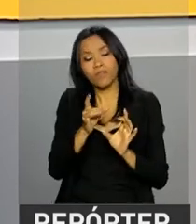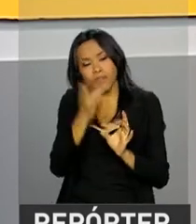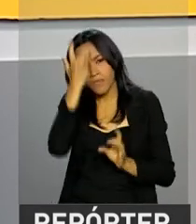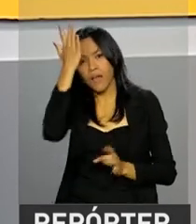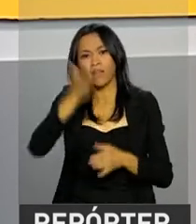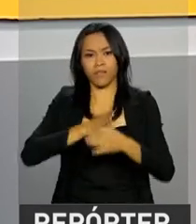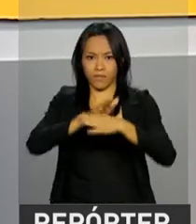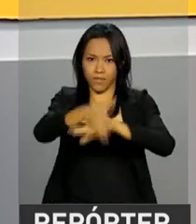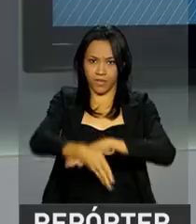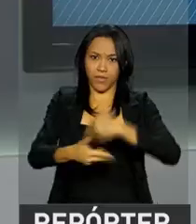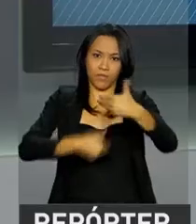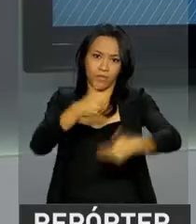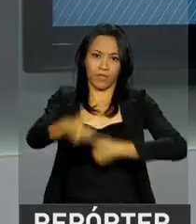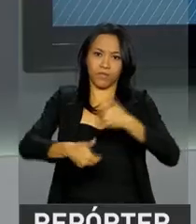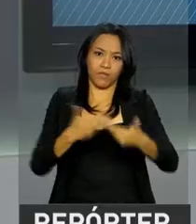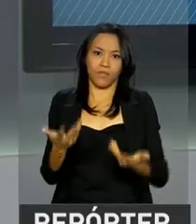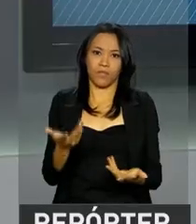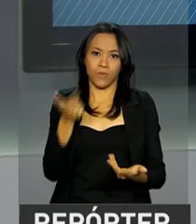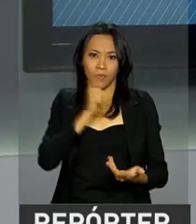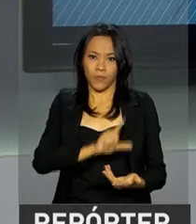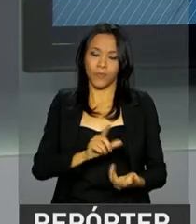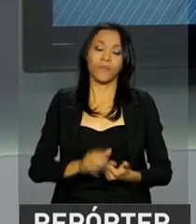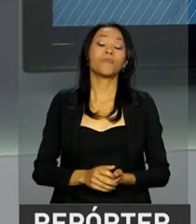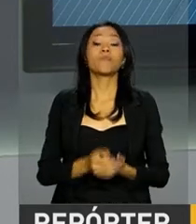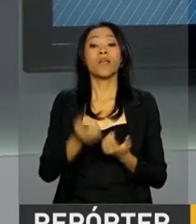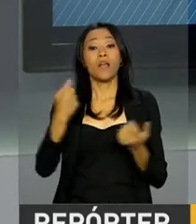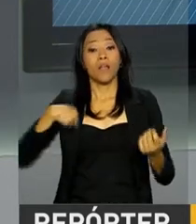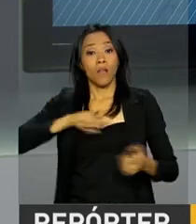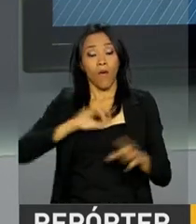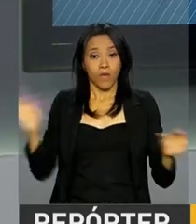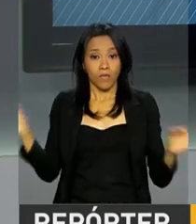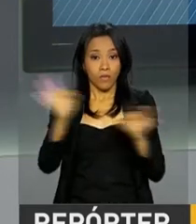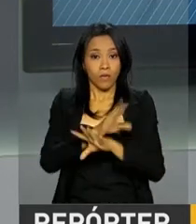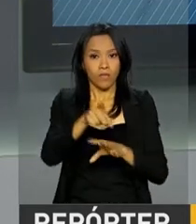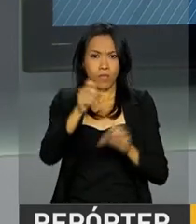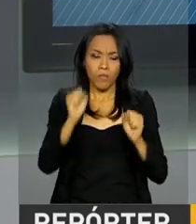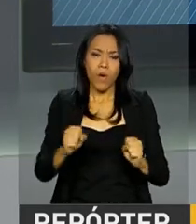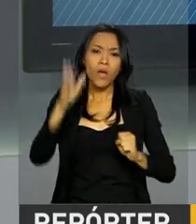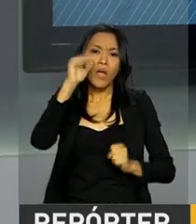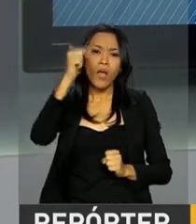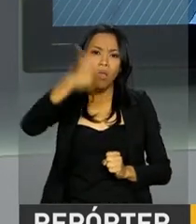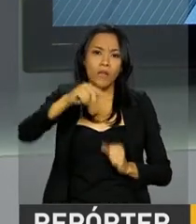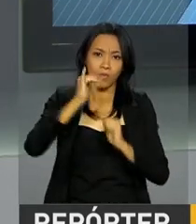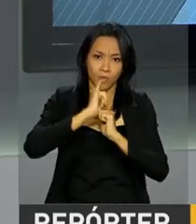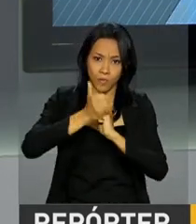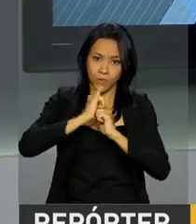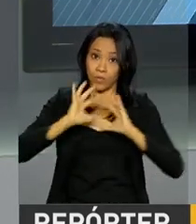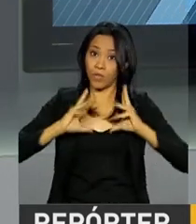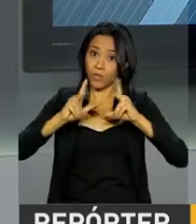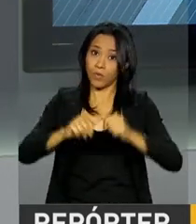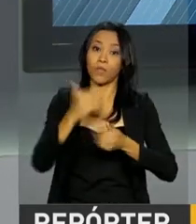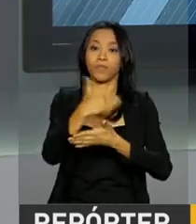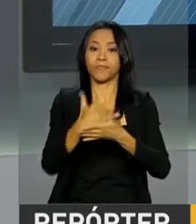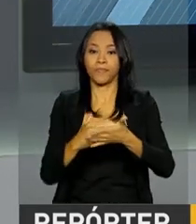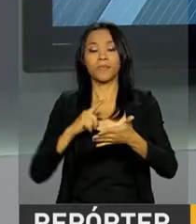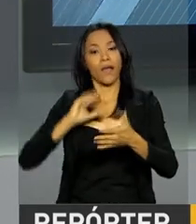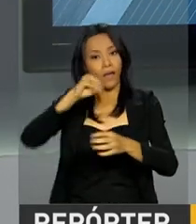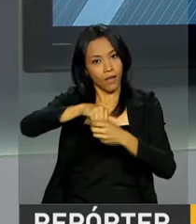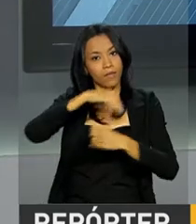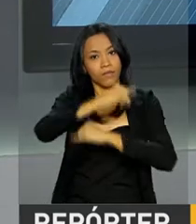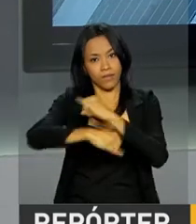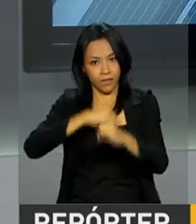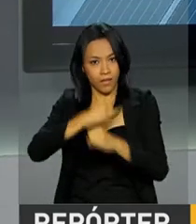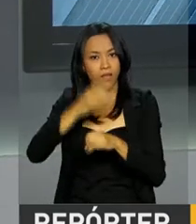serviços públicos. Nós ficamos por aqui. Você pode rever as reportagens no YouTube. E toda a nossa programação também está na